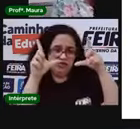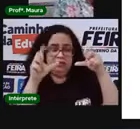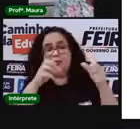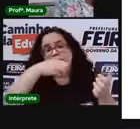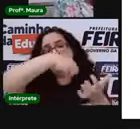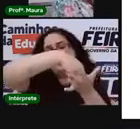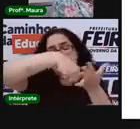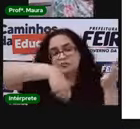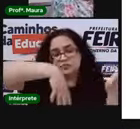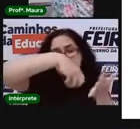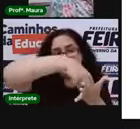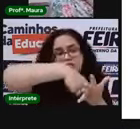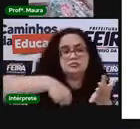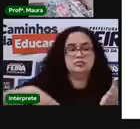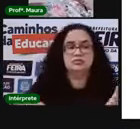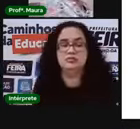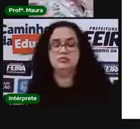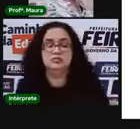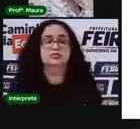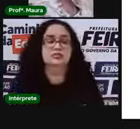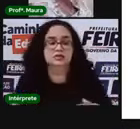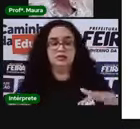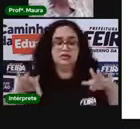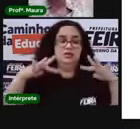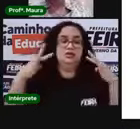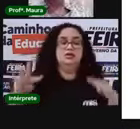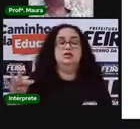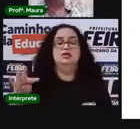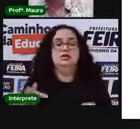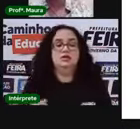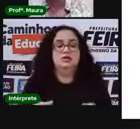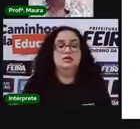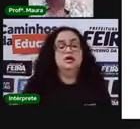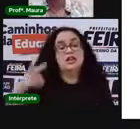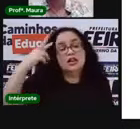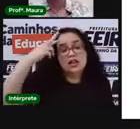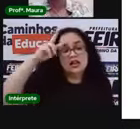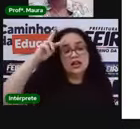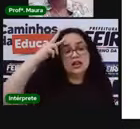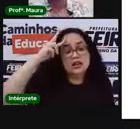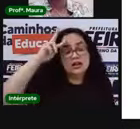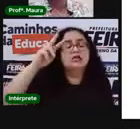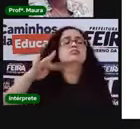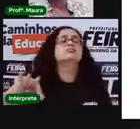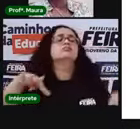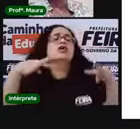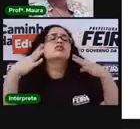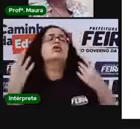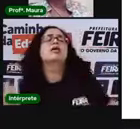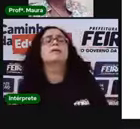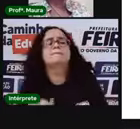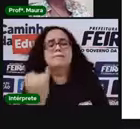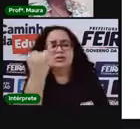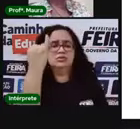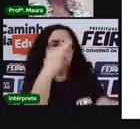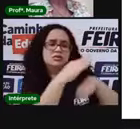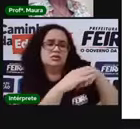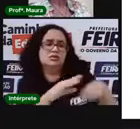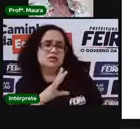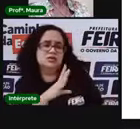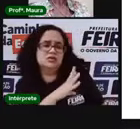atividade, registrando aquilo que mais te chamou a atenção. Ó, lembra do que mais me chamou a atenção? Afeto é a